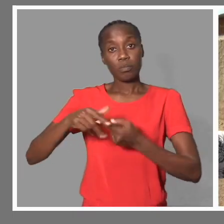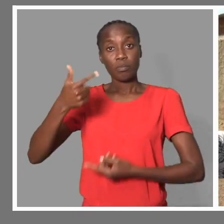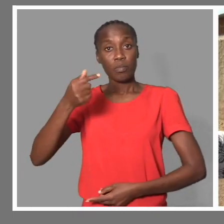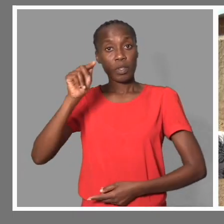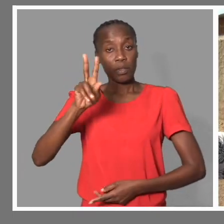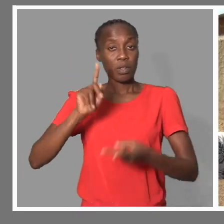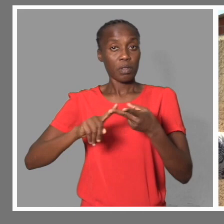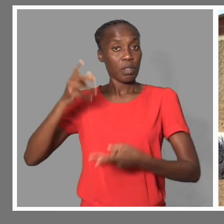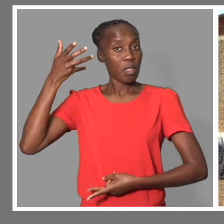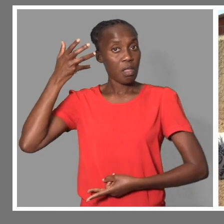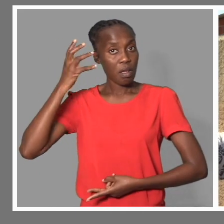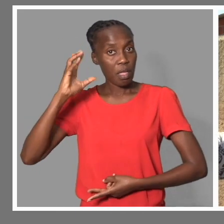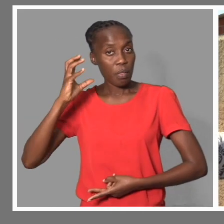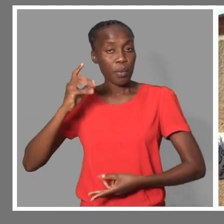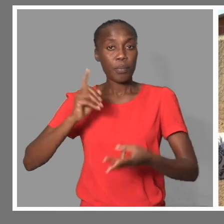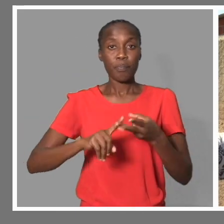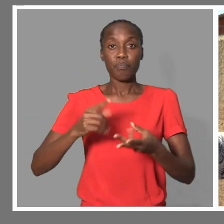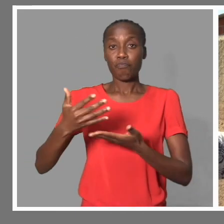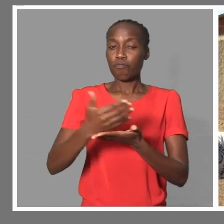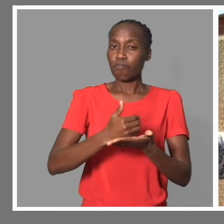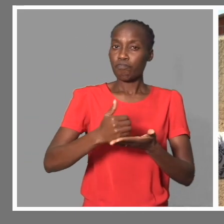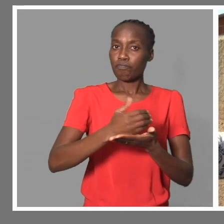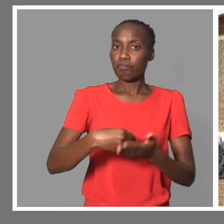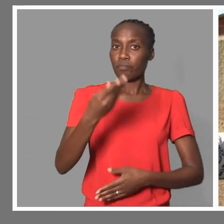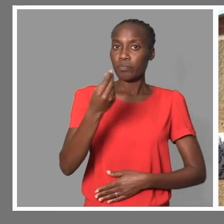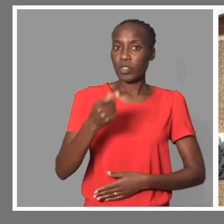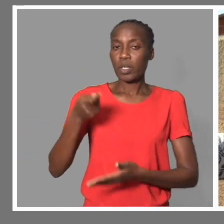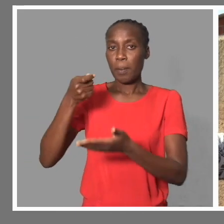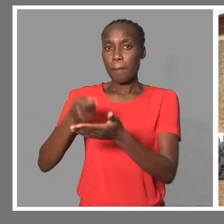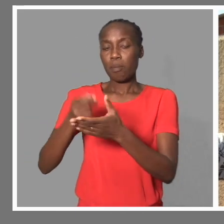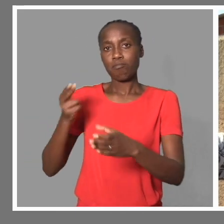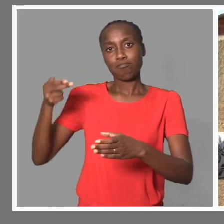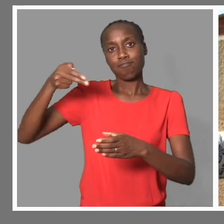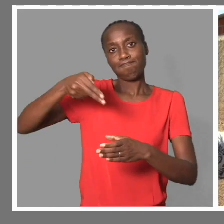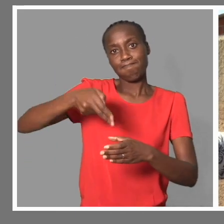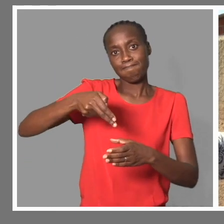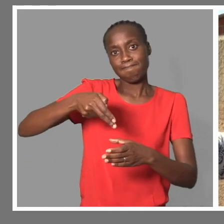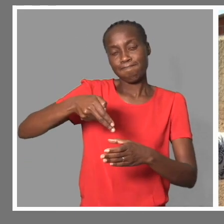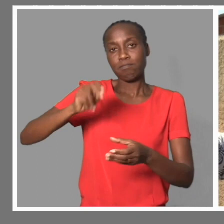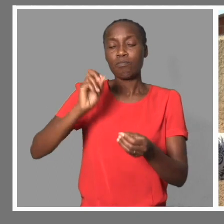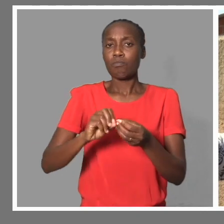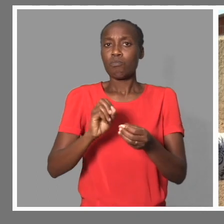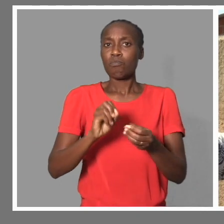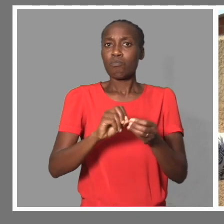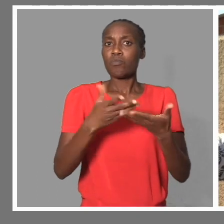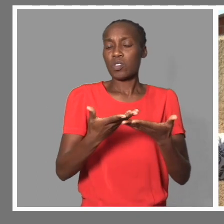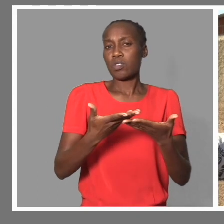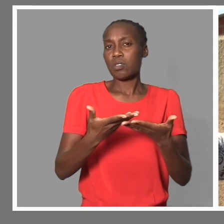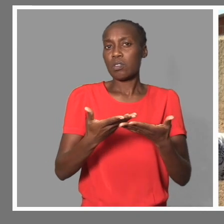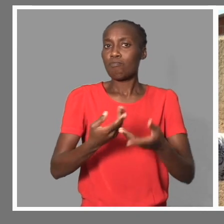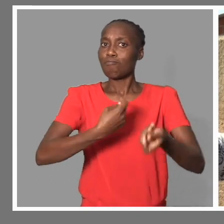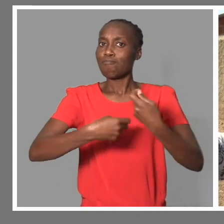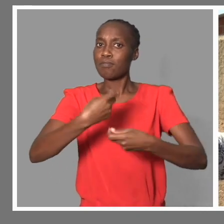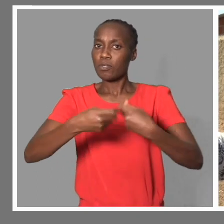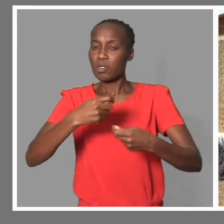elétricos o preparo televisores e rádios com dinheiro de trabalho garanto a nossa